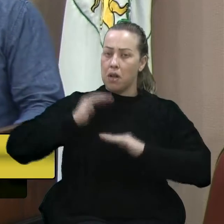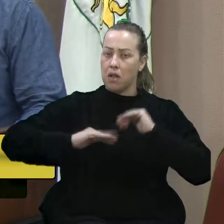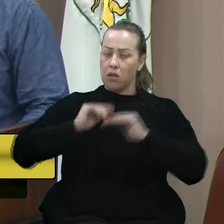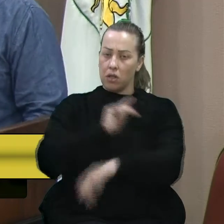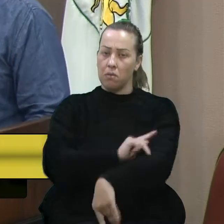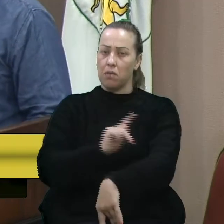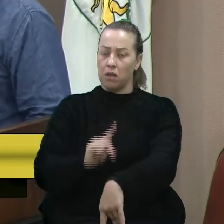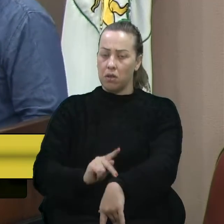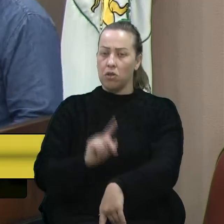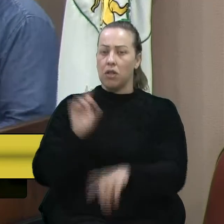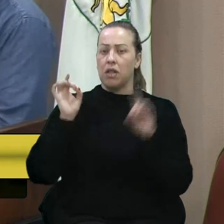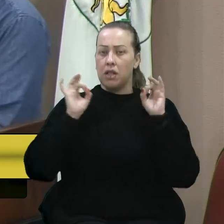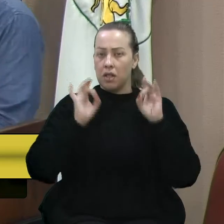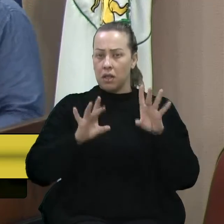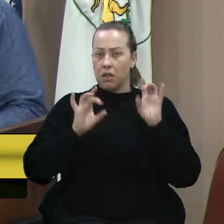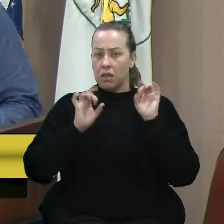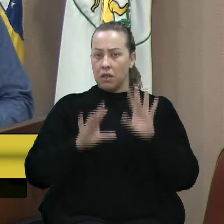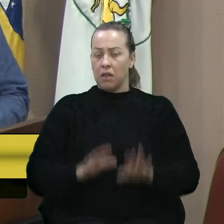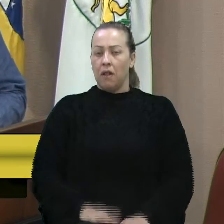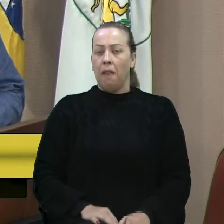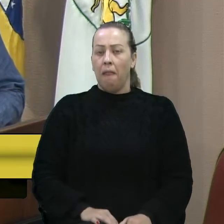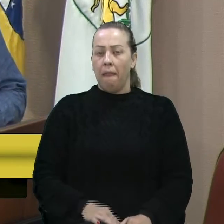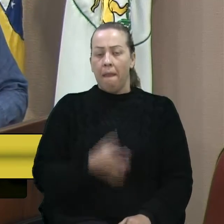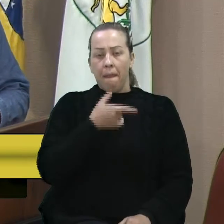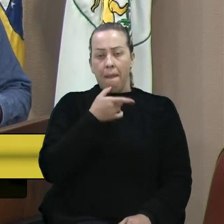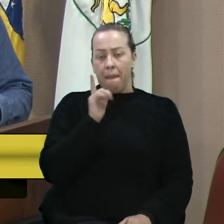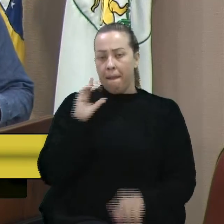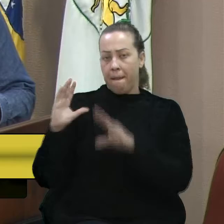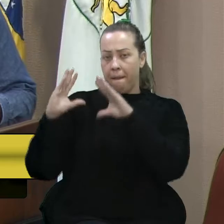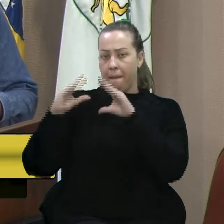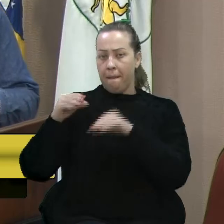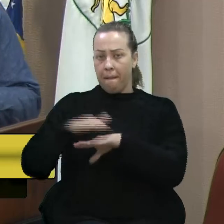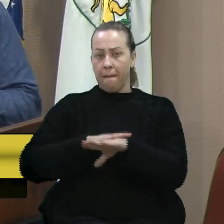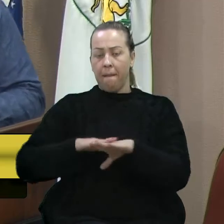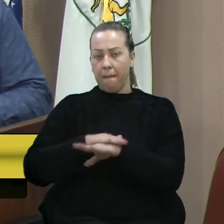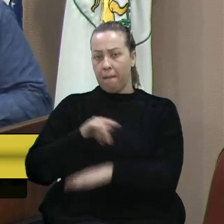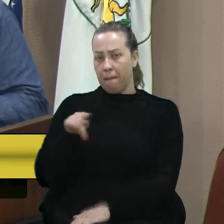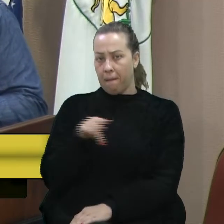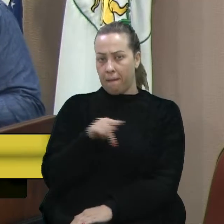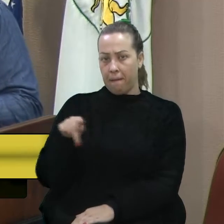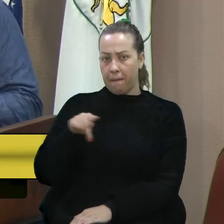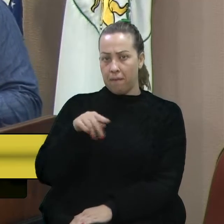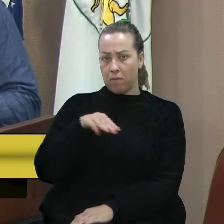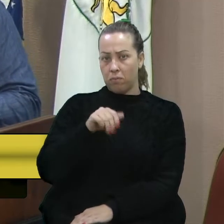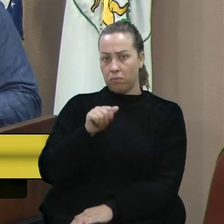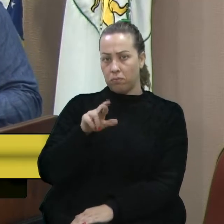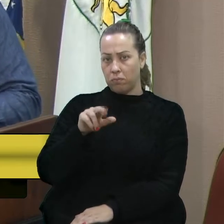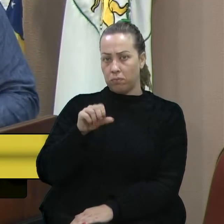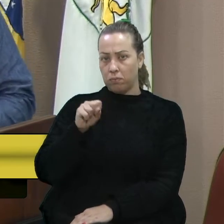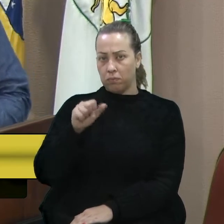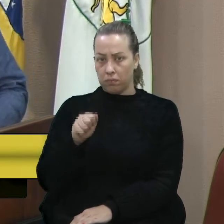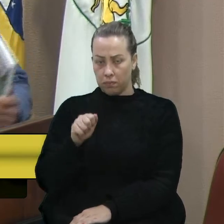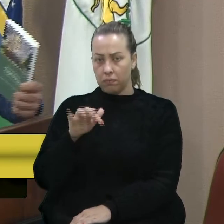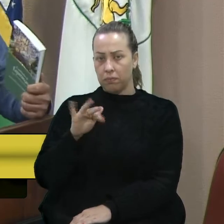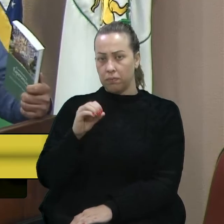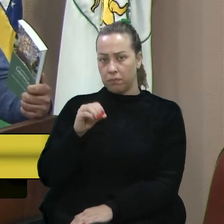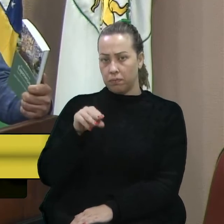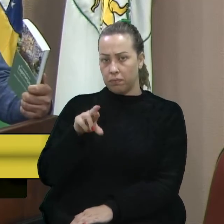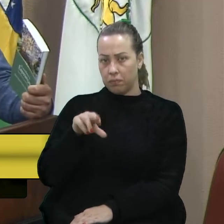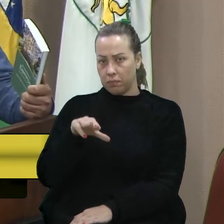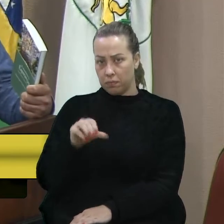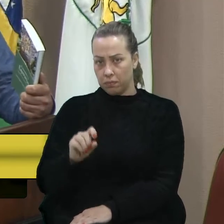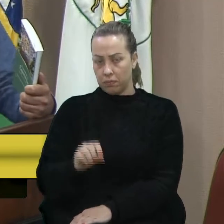pedagógicas exclusivas. Ontem à noite, conversando com a professora Marisa Fórmulo Dalla Vecchia,